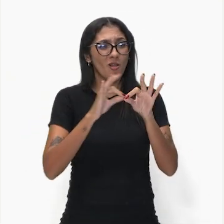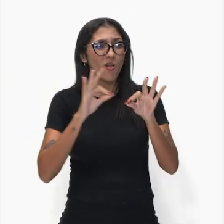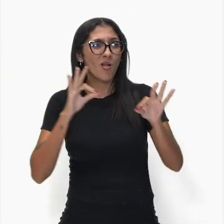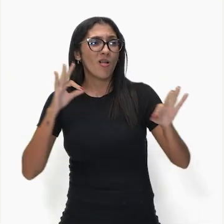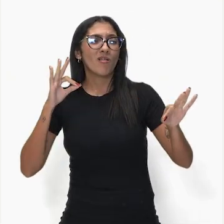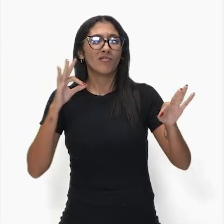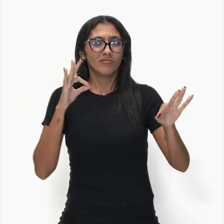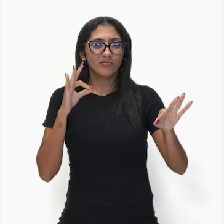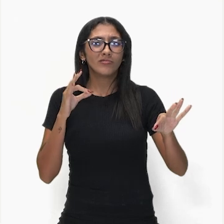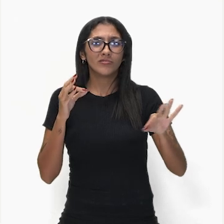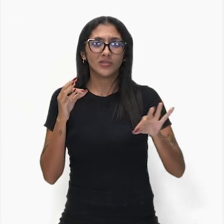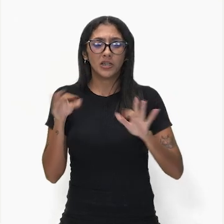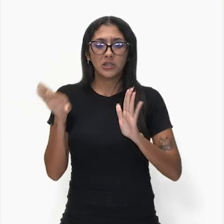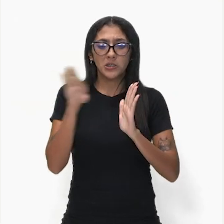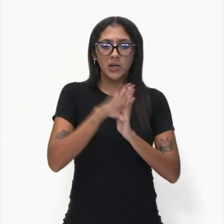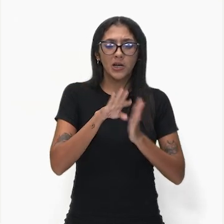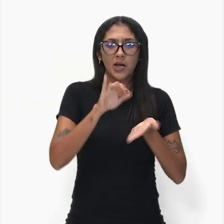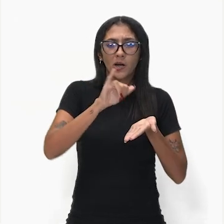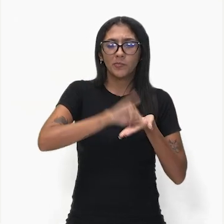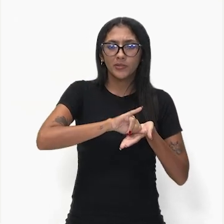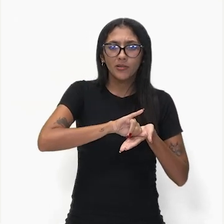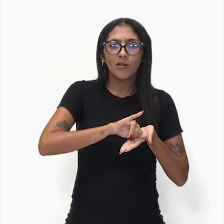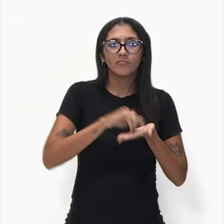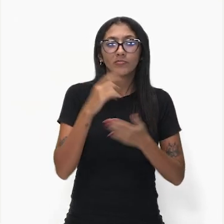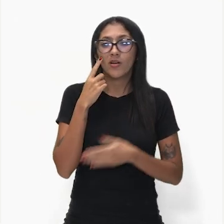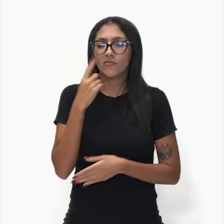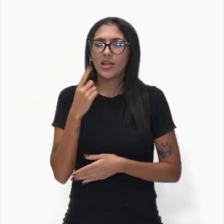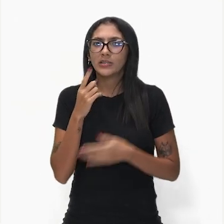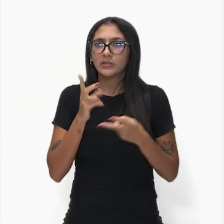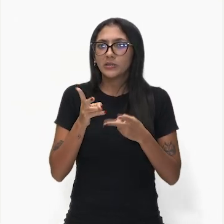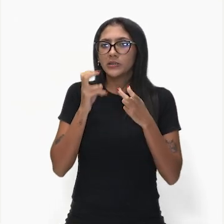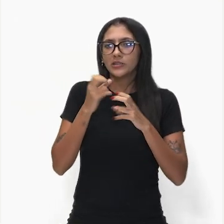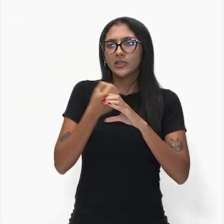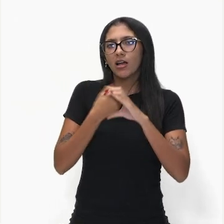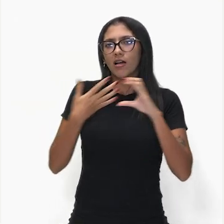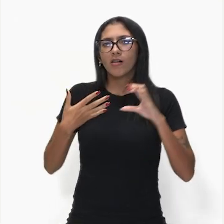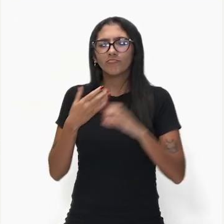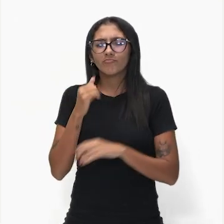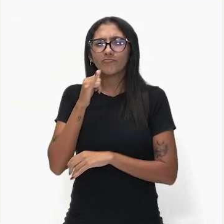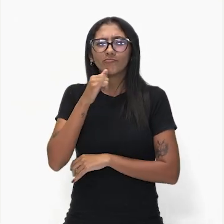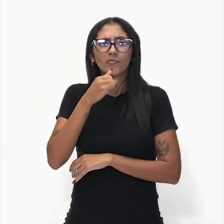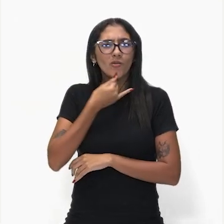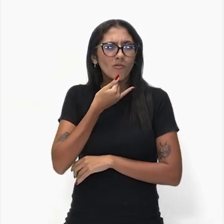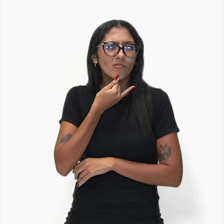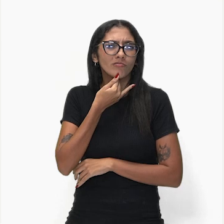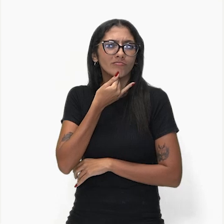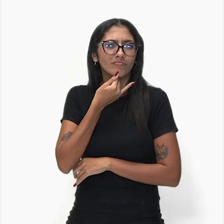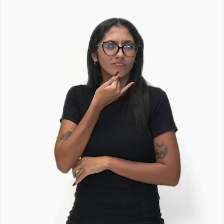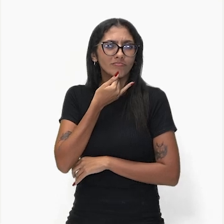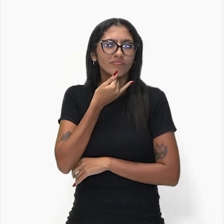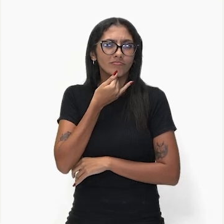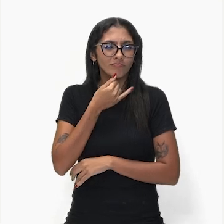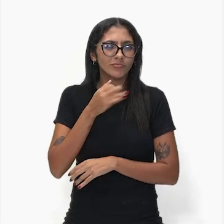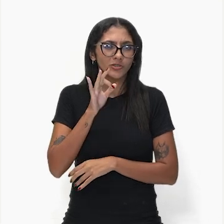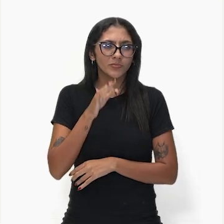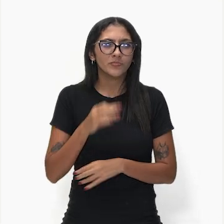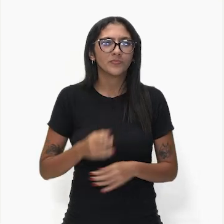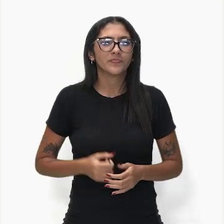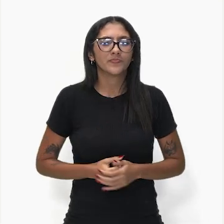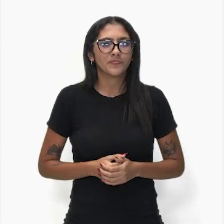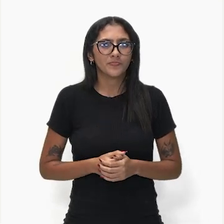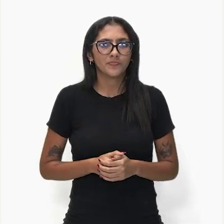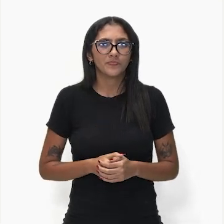temos exatamente essa imagem, essa tristeza nessa fala da Cordolina, ok, gente? E quando